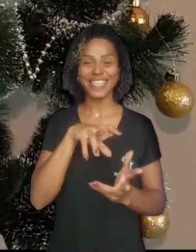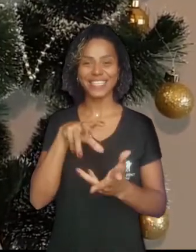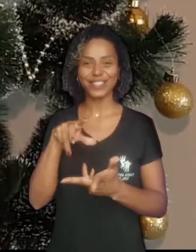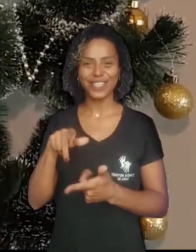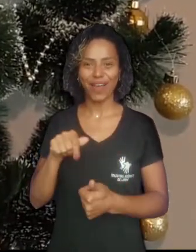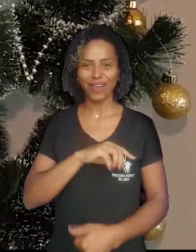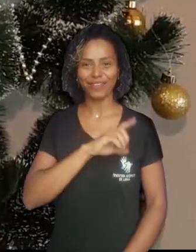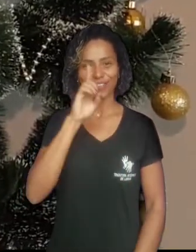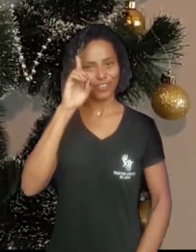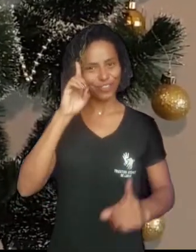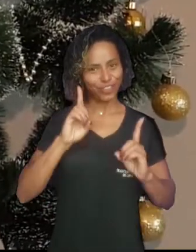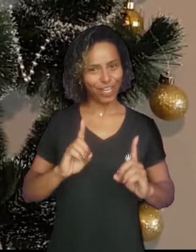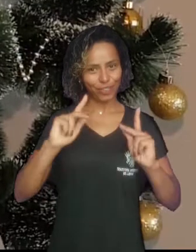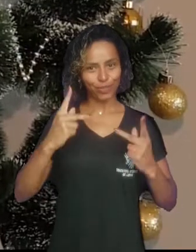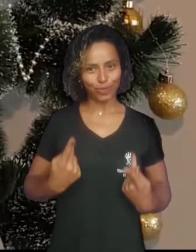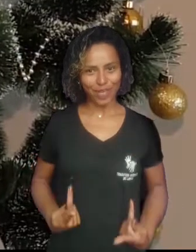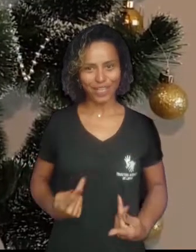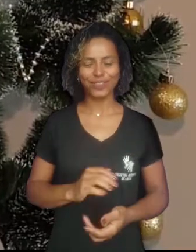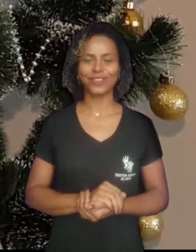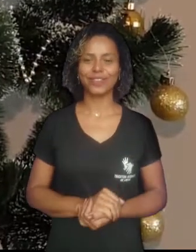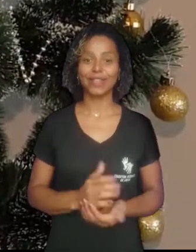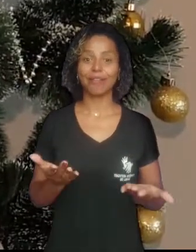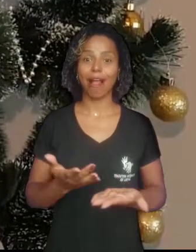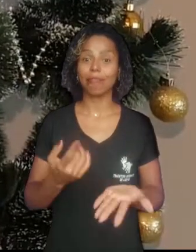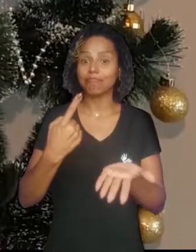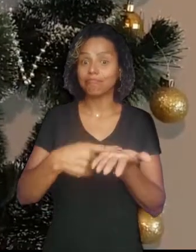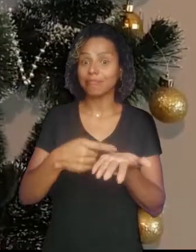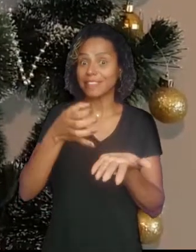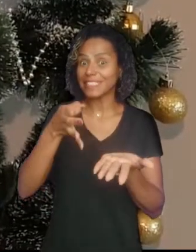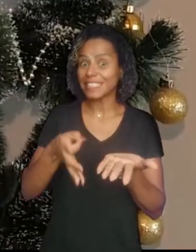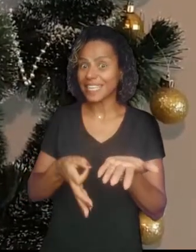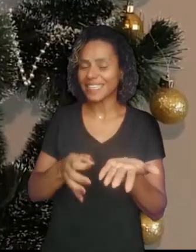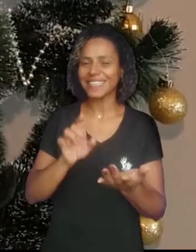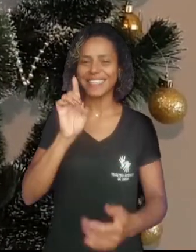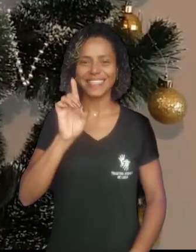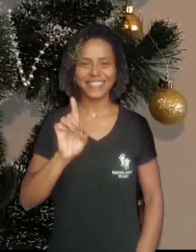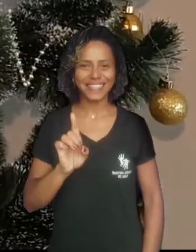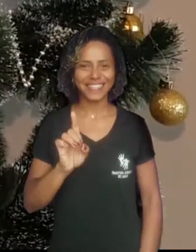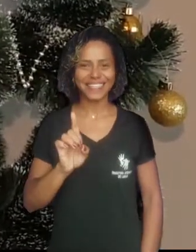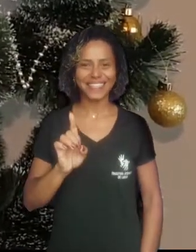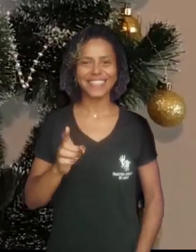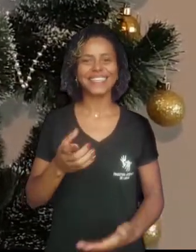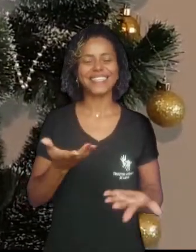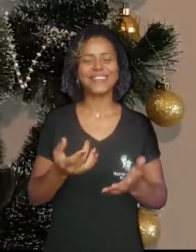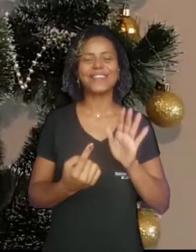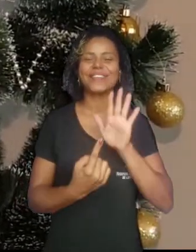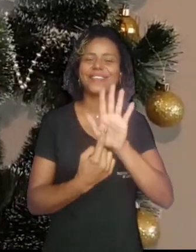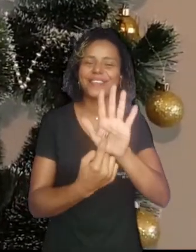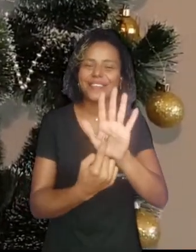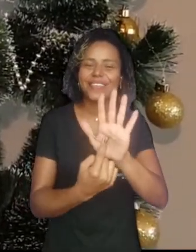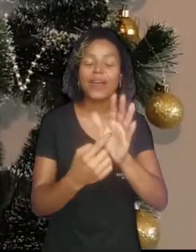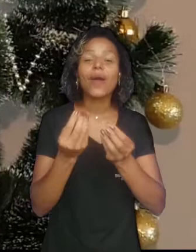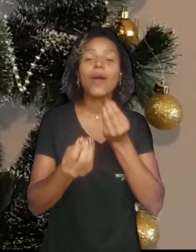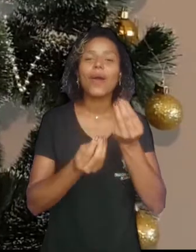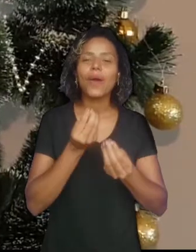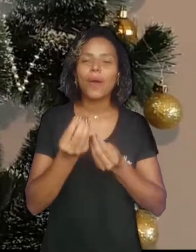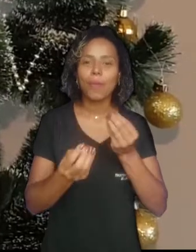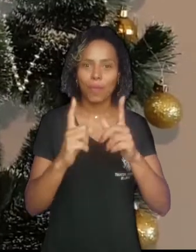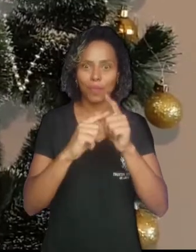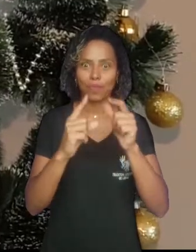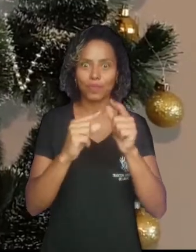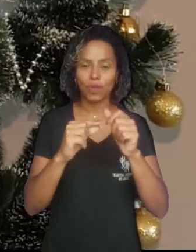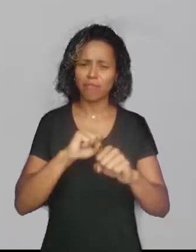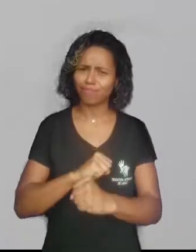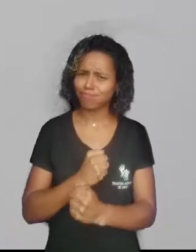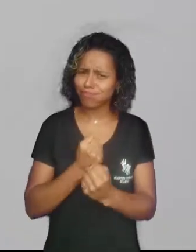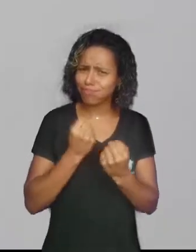e pa é uma série de reportagem mostra algumas iniciativas da UFJF dedicadas a defesa